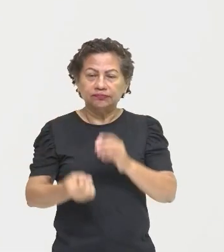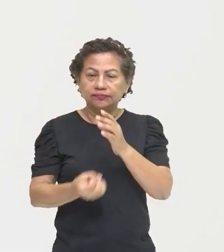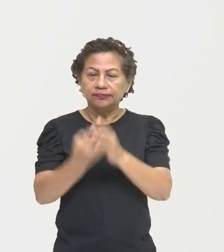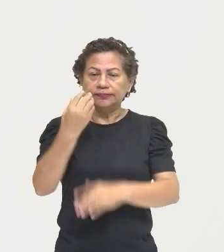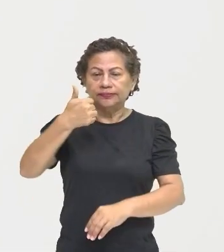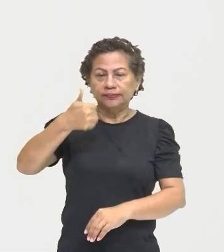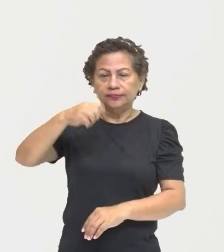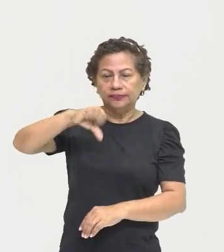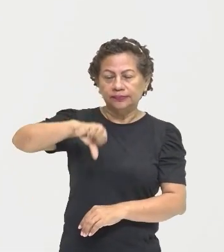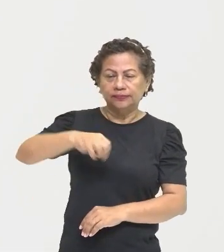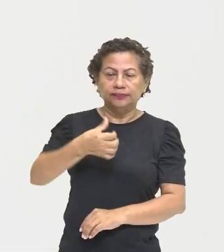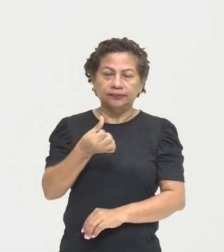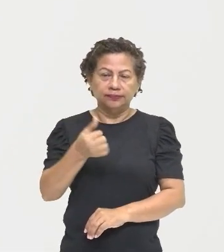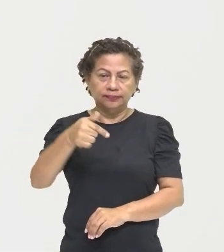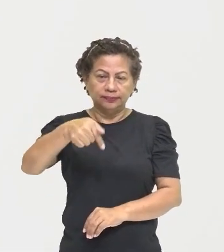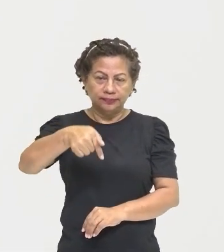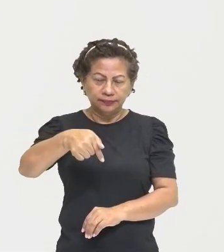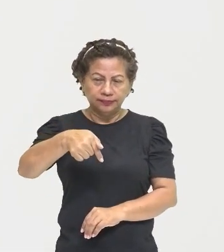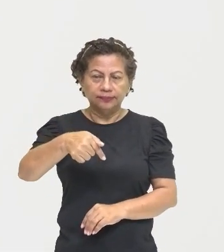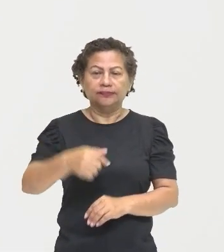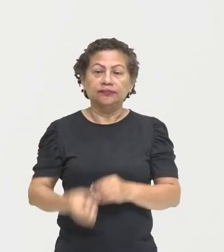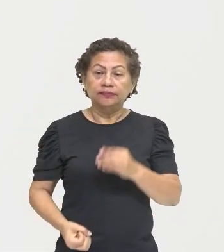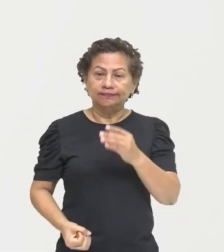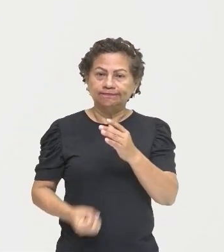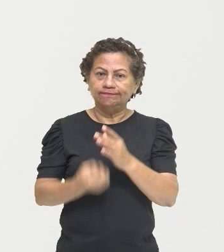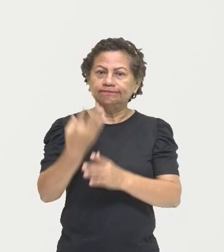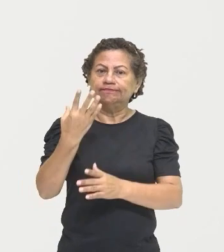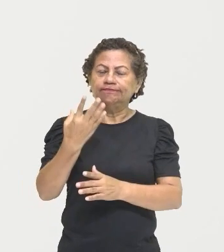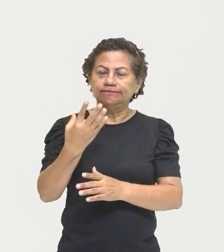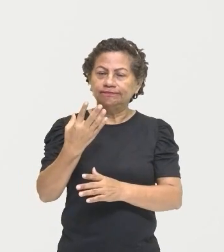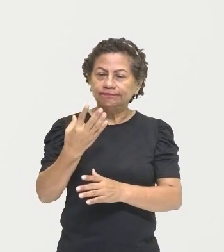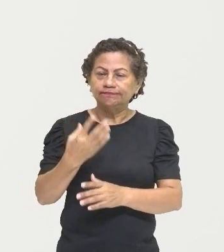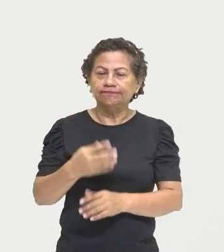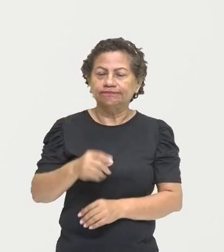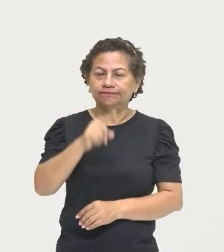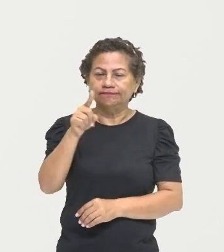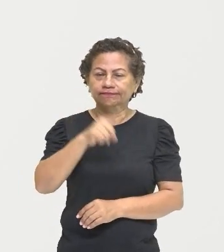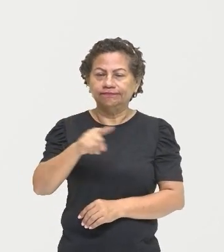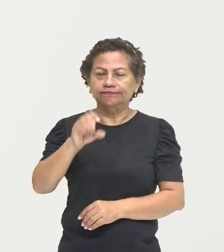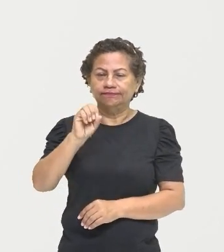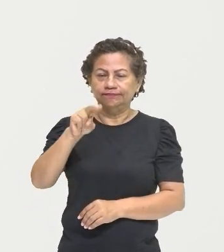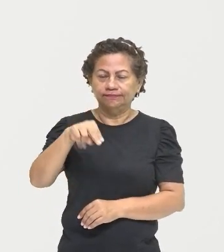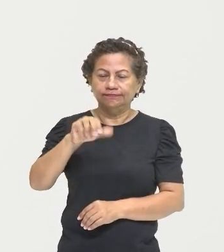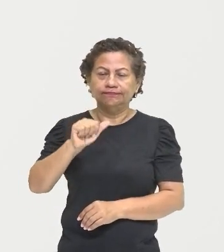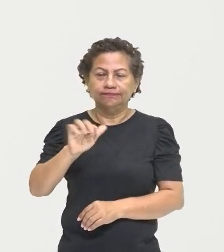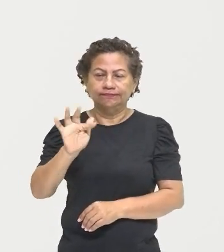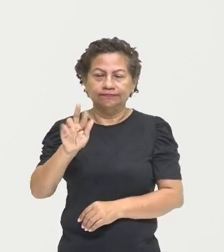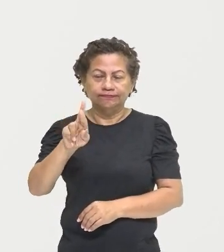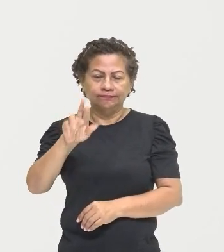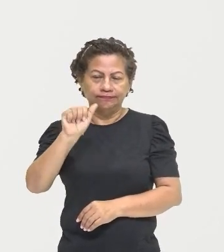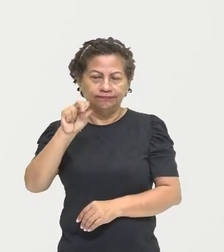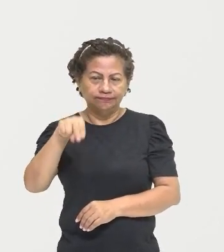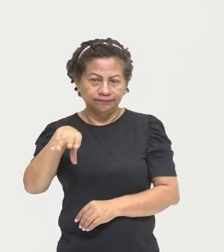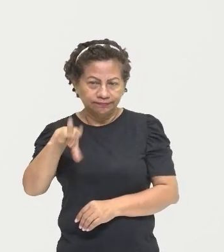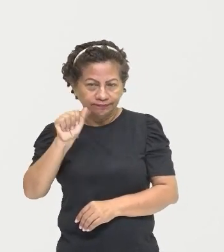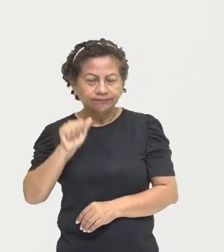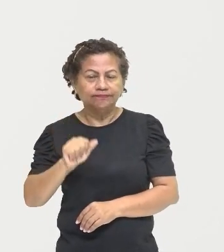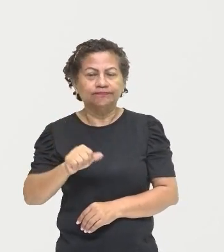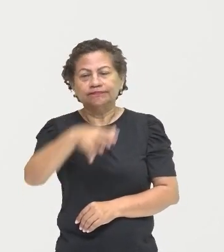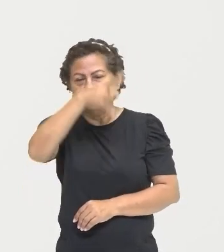em 1967, com a criação da Zona Franca de Manaus. No mesmo ano, é criada a